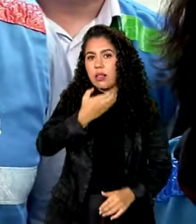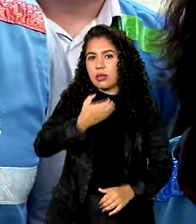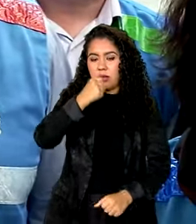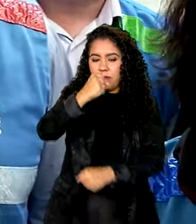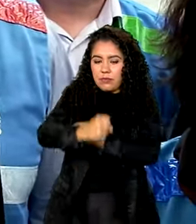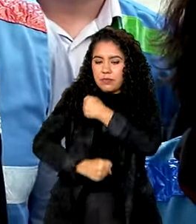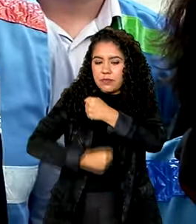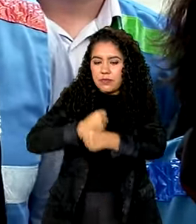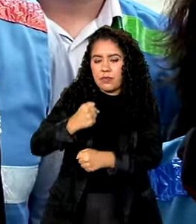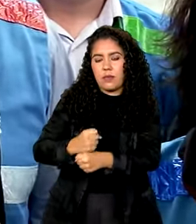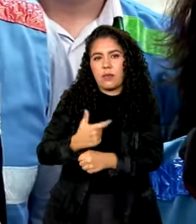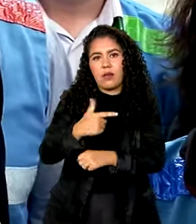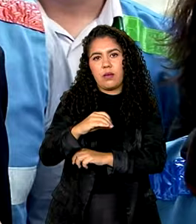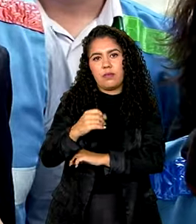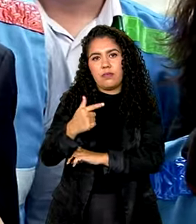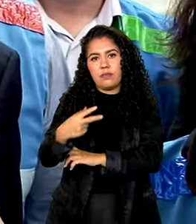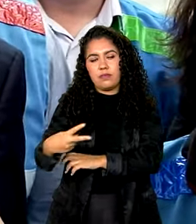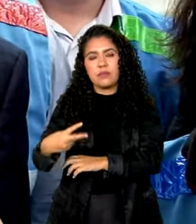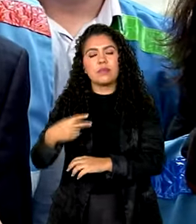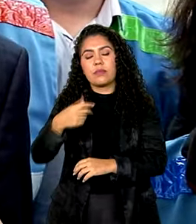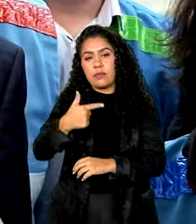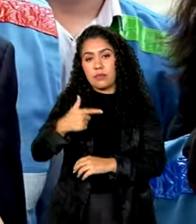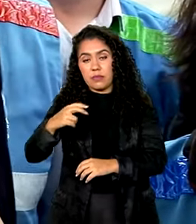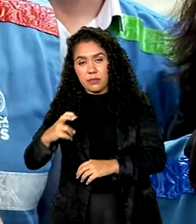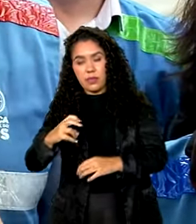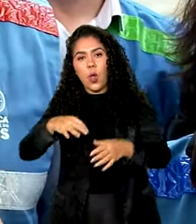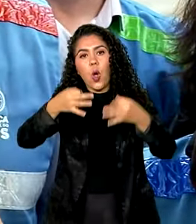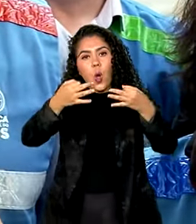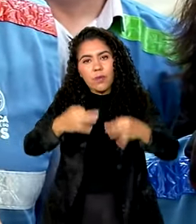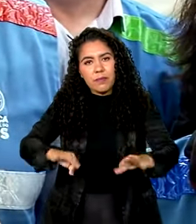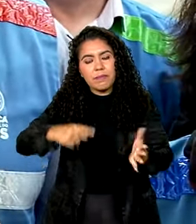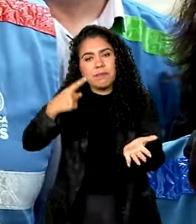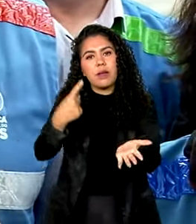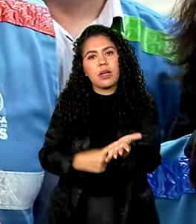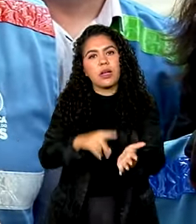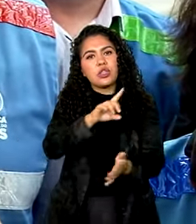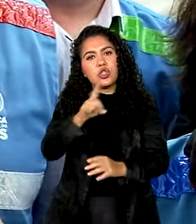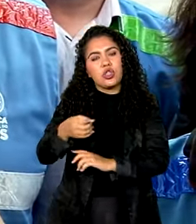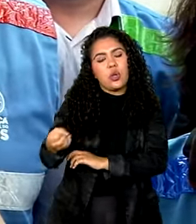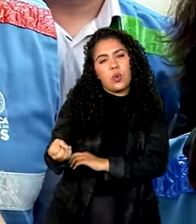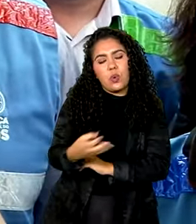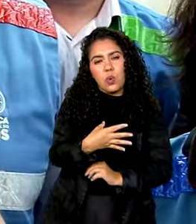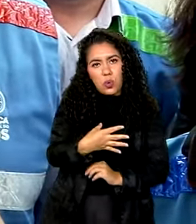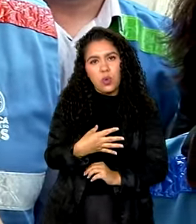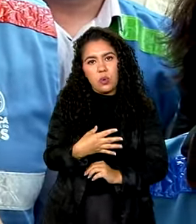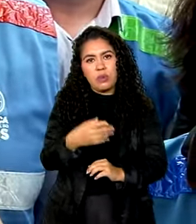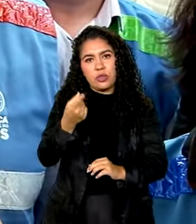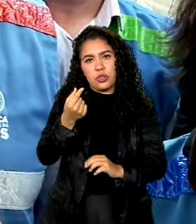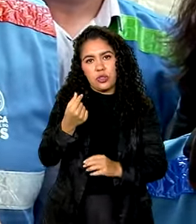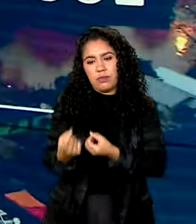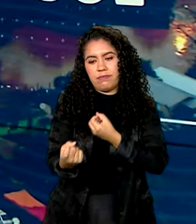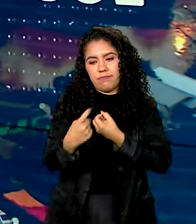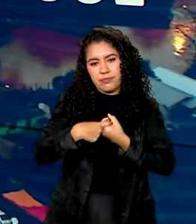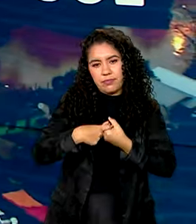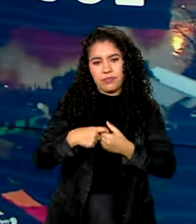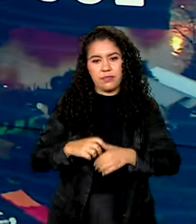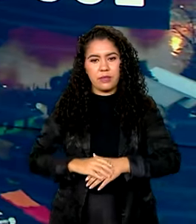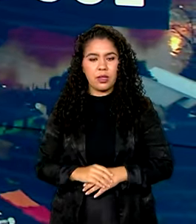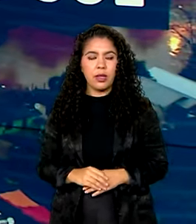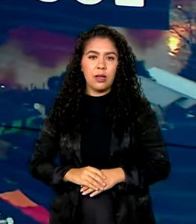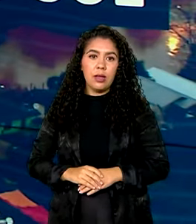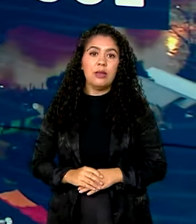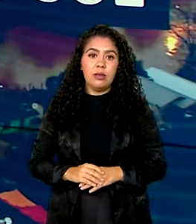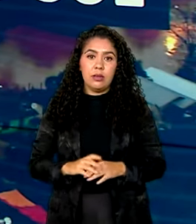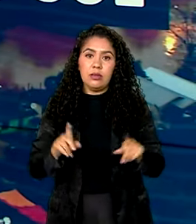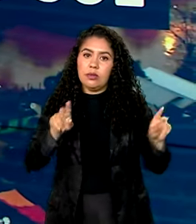2025, confirmar e marcar uma nova data ou terem seus créditos de volta. E